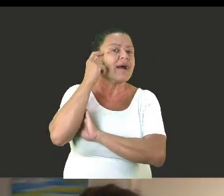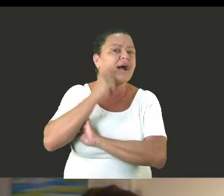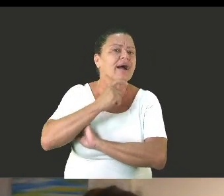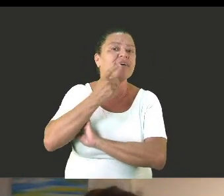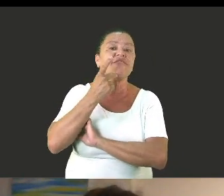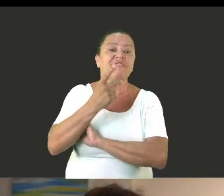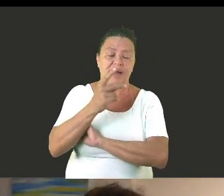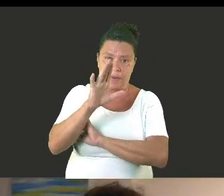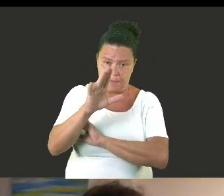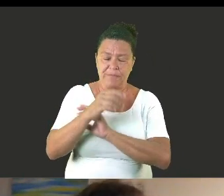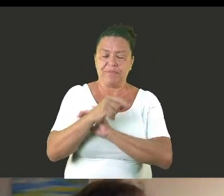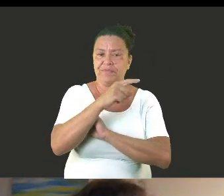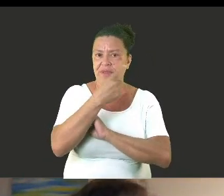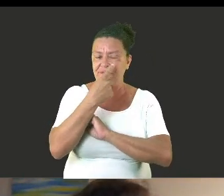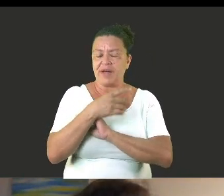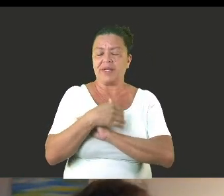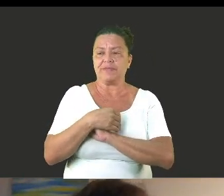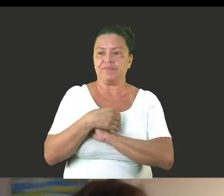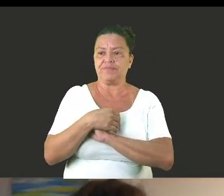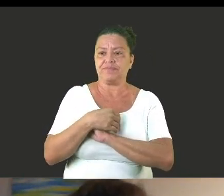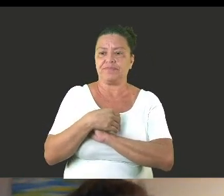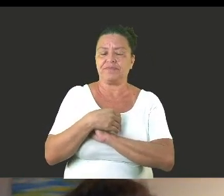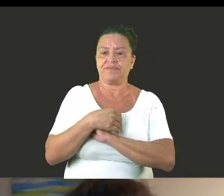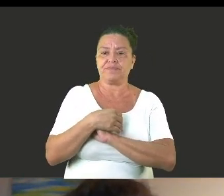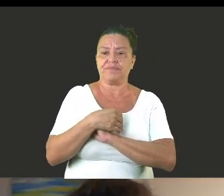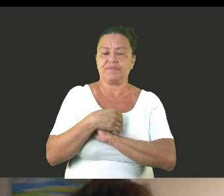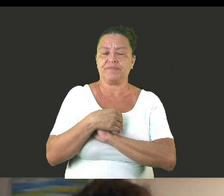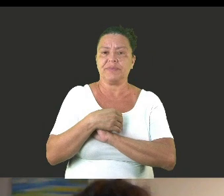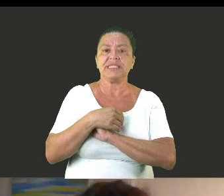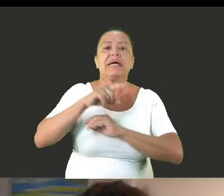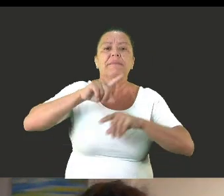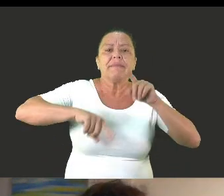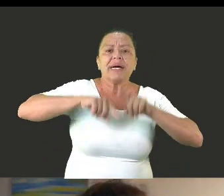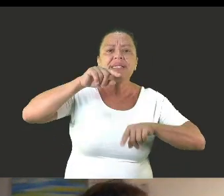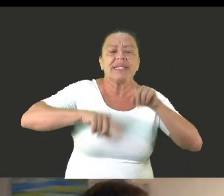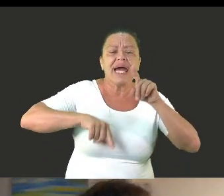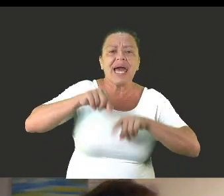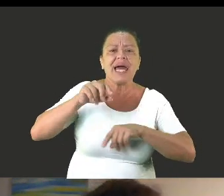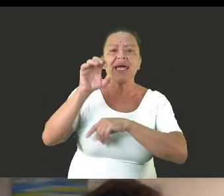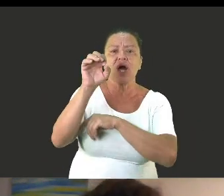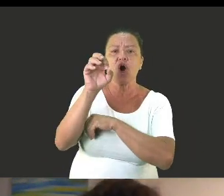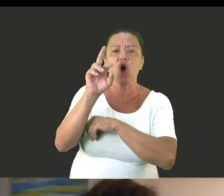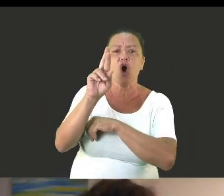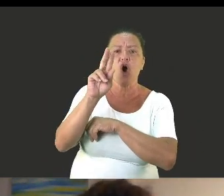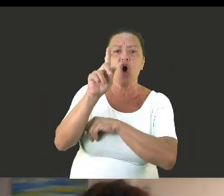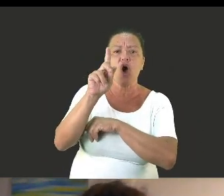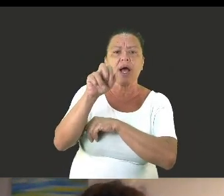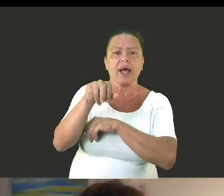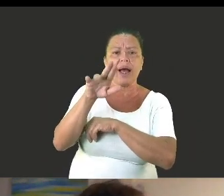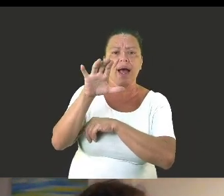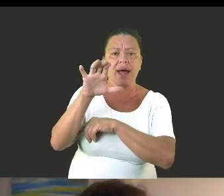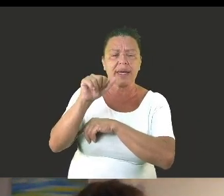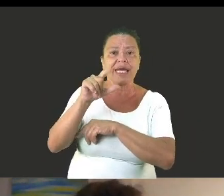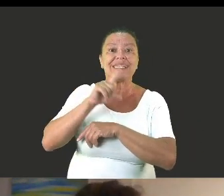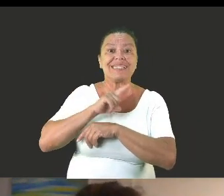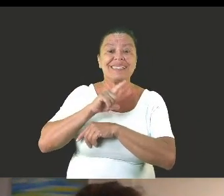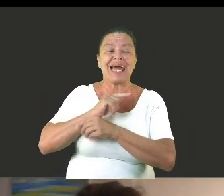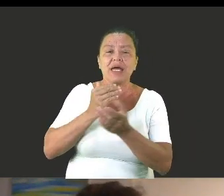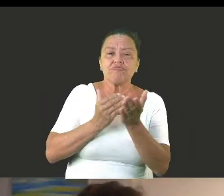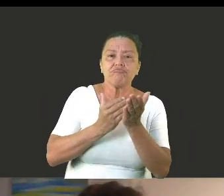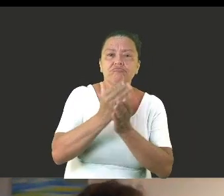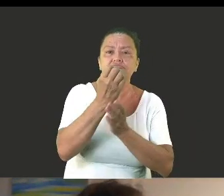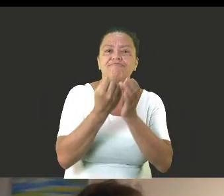o seguinte: ele diz que há na matéria orgânica um princípio especial,